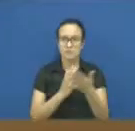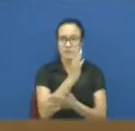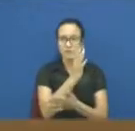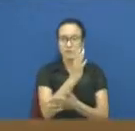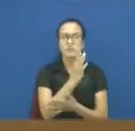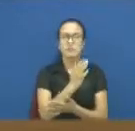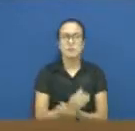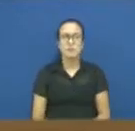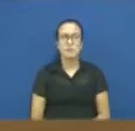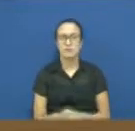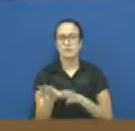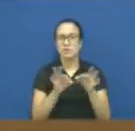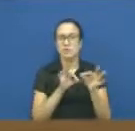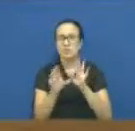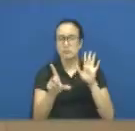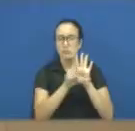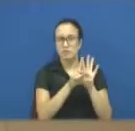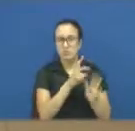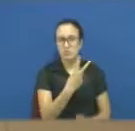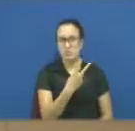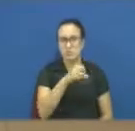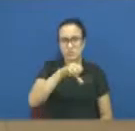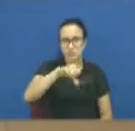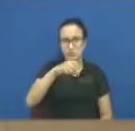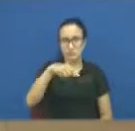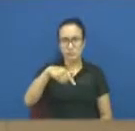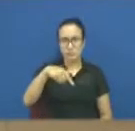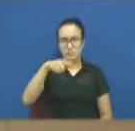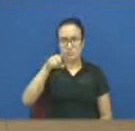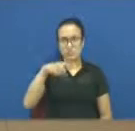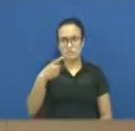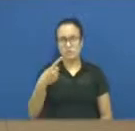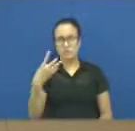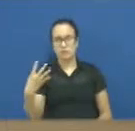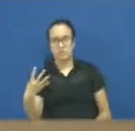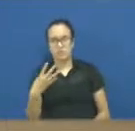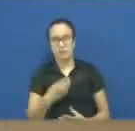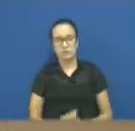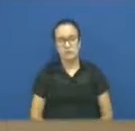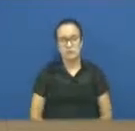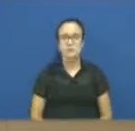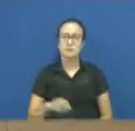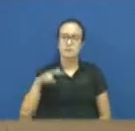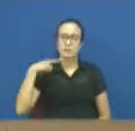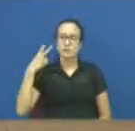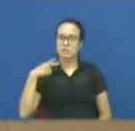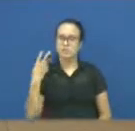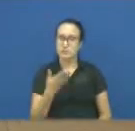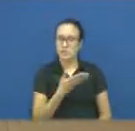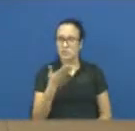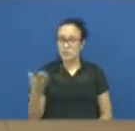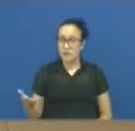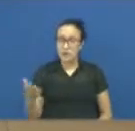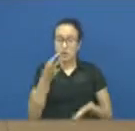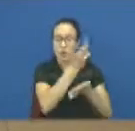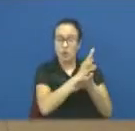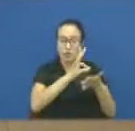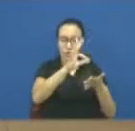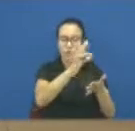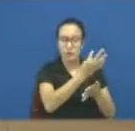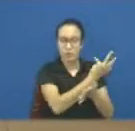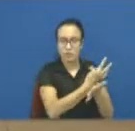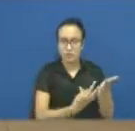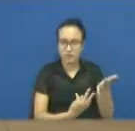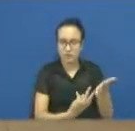portanto, aprovado o projeto de lei 297 de 2014. Senhores vereadores, há uma correção de inexatidão de texto referente ao